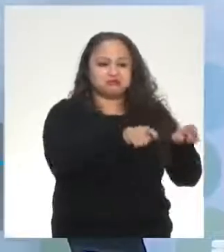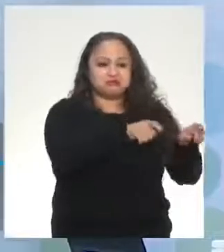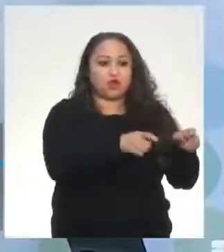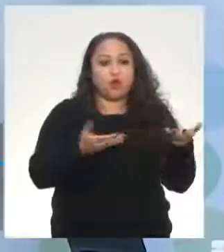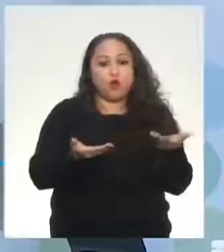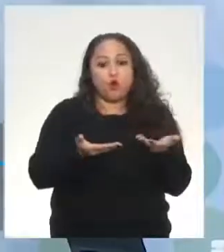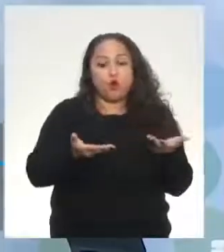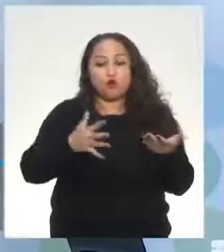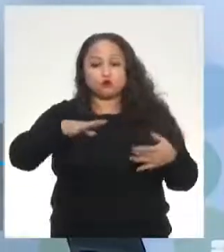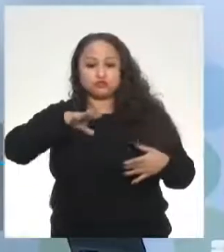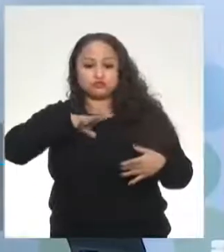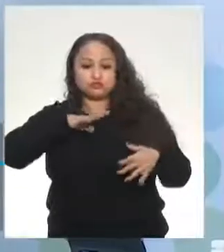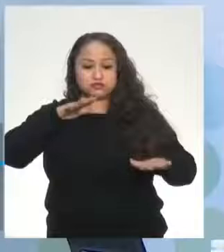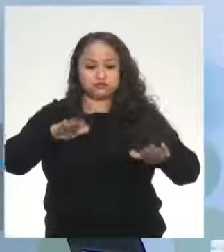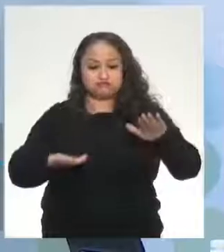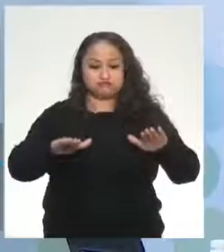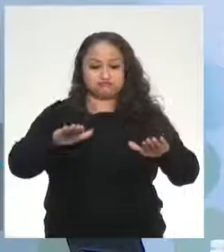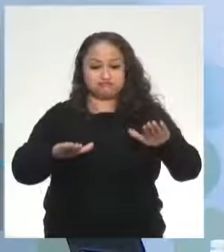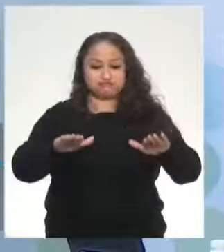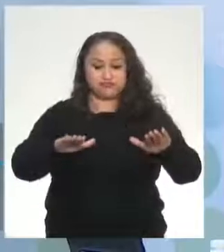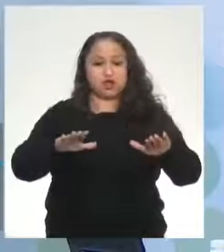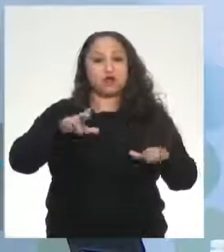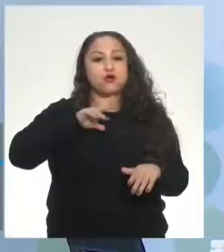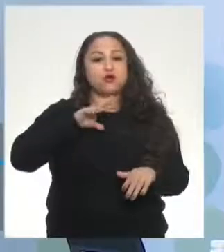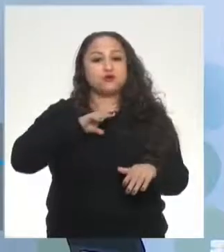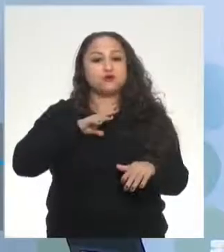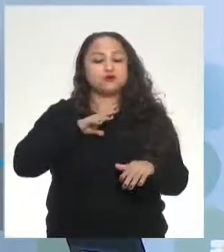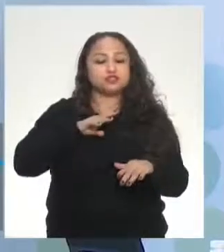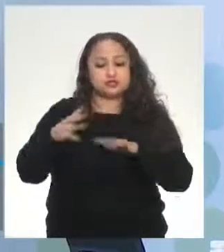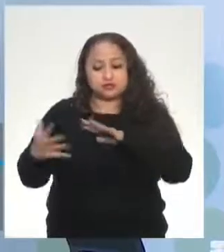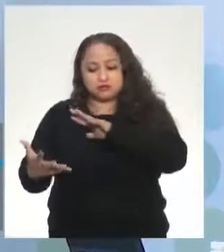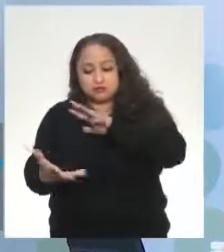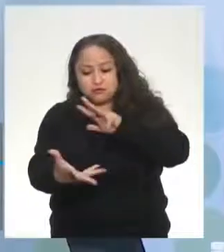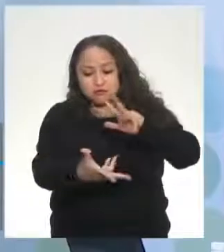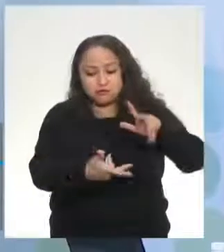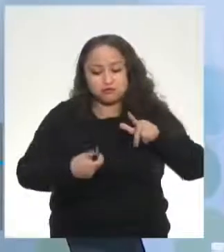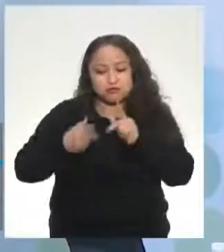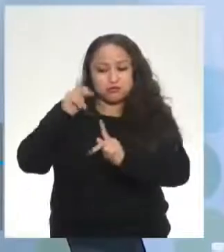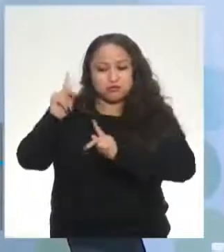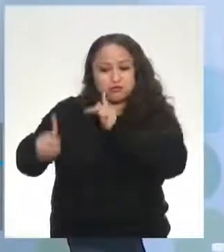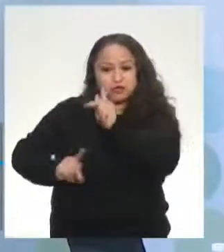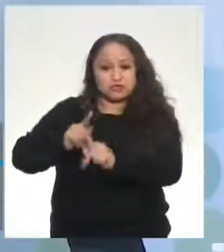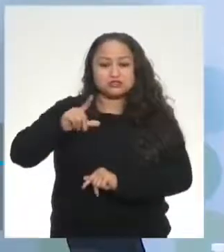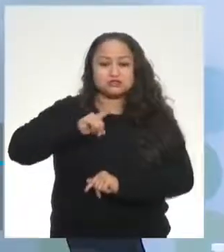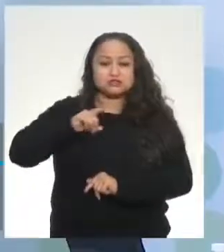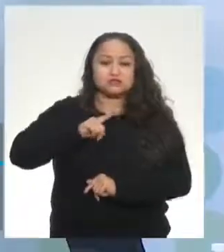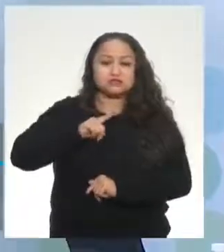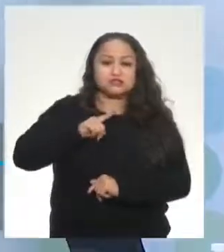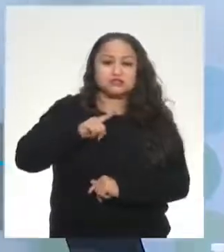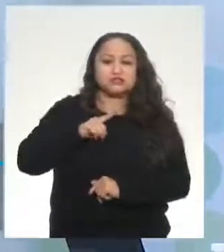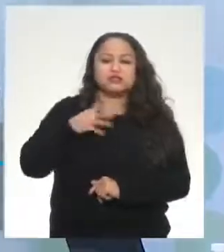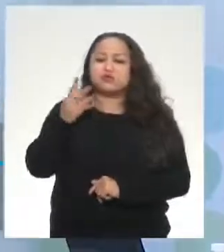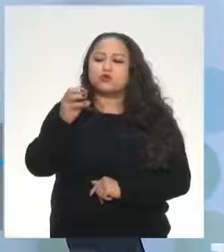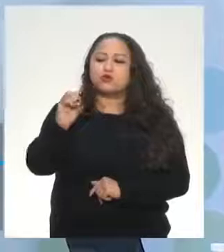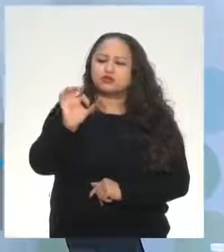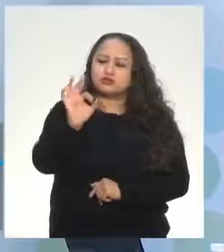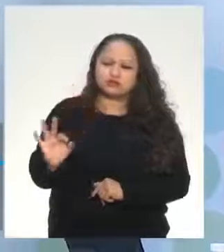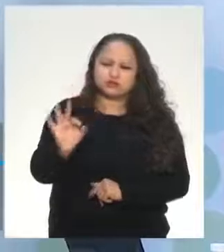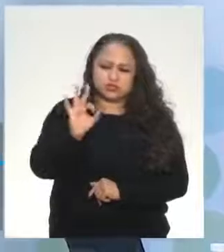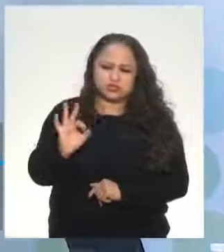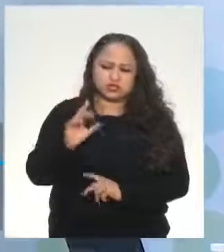que hoje a população mundial está em torno aí de 54% de população urbana, uma coisa que quando você